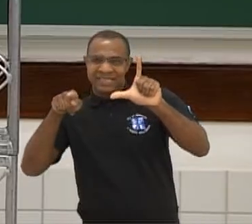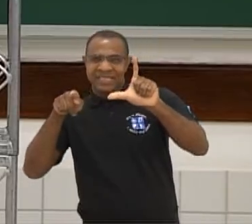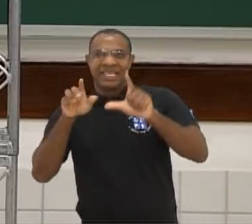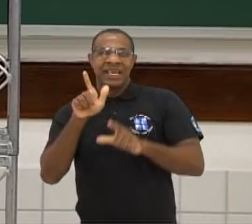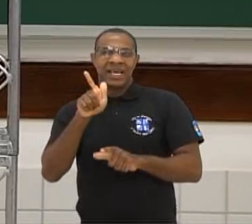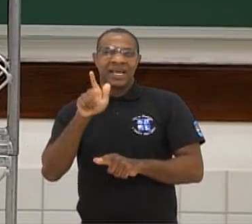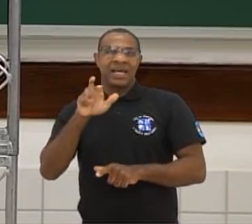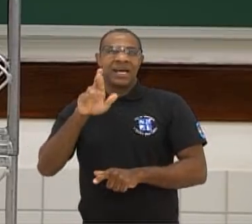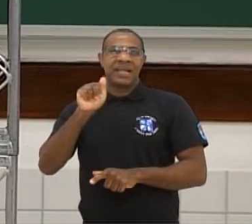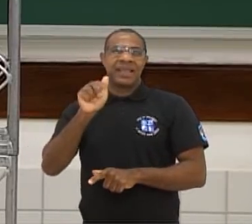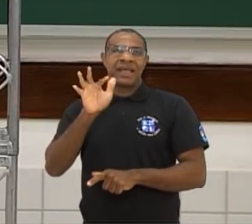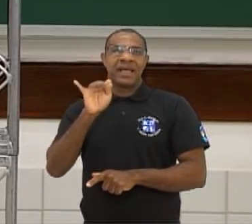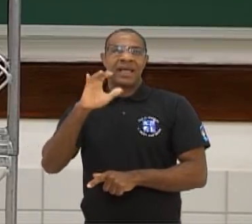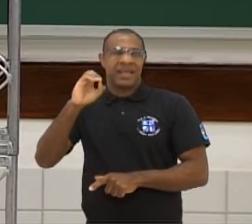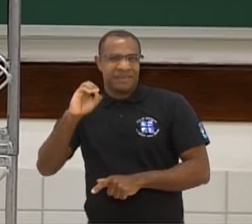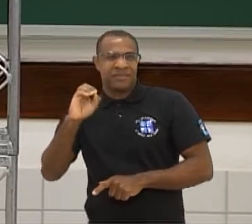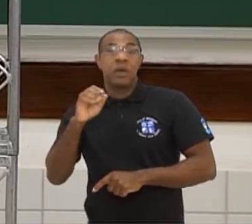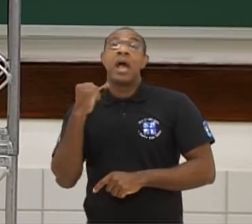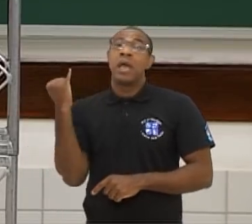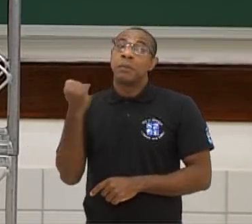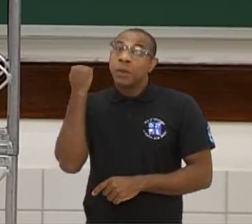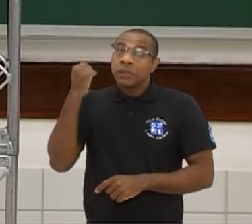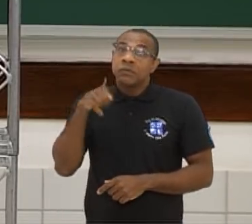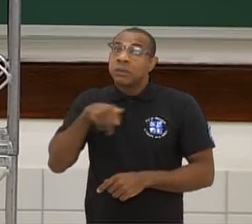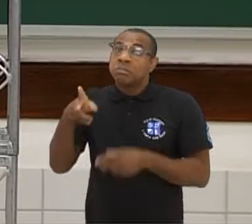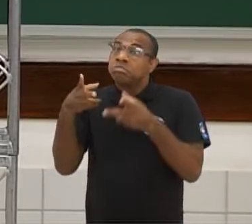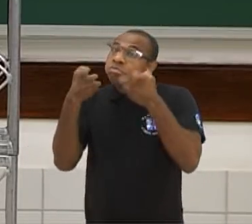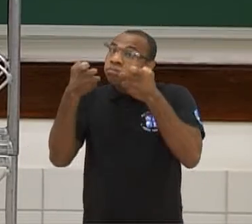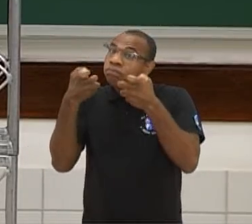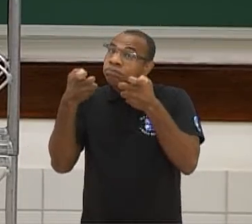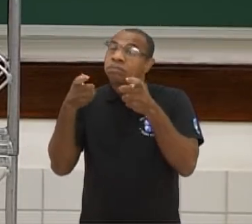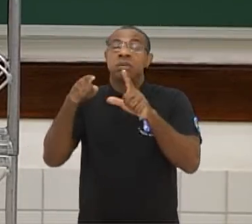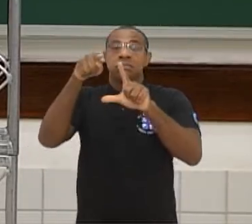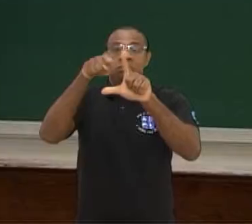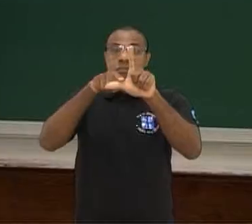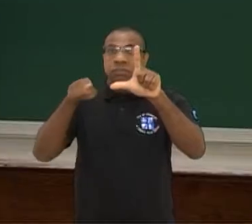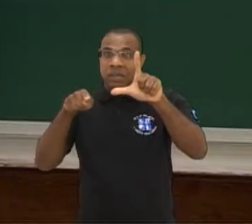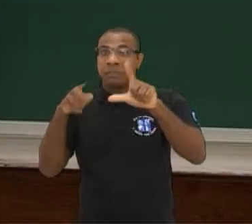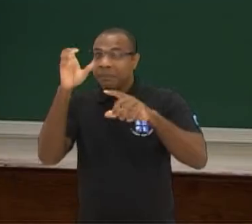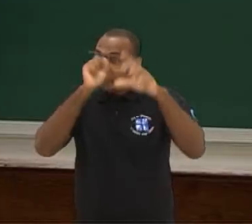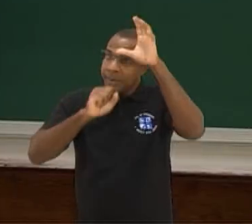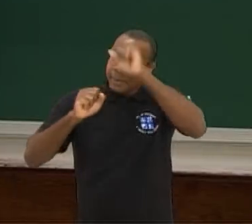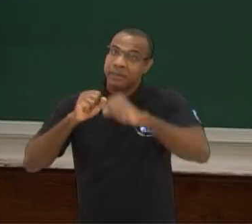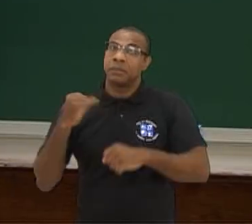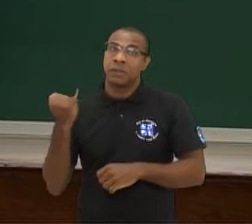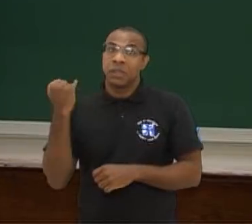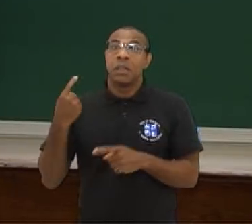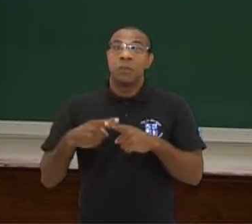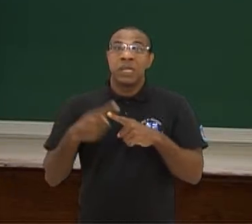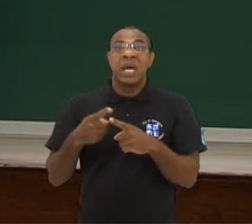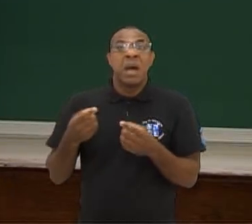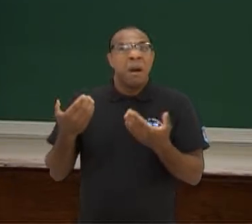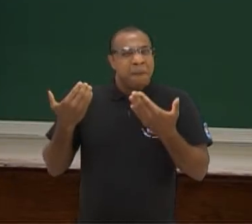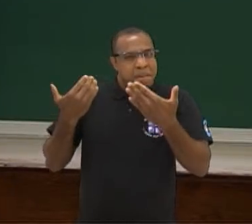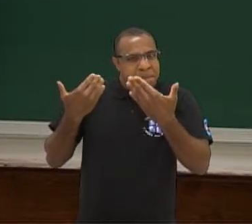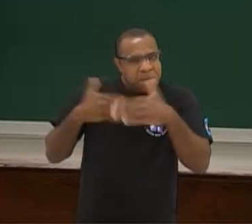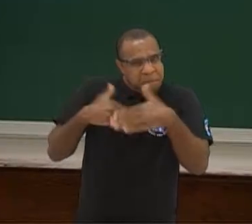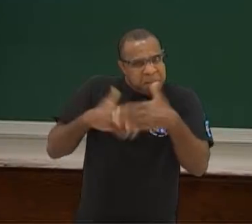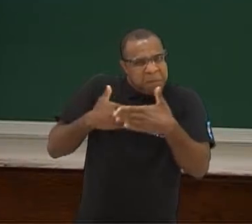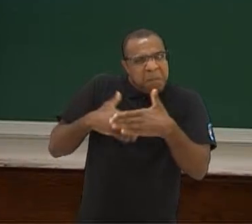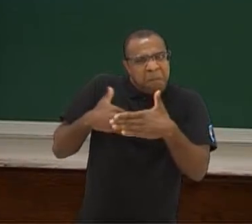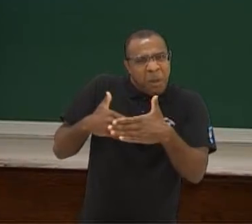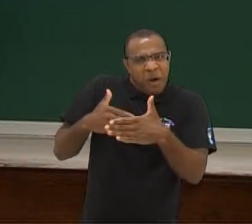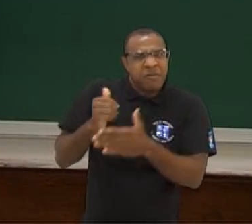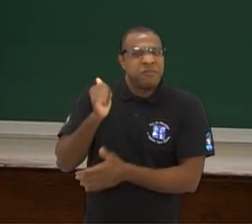importante que vocês já vão pegando essas manhas aí de analisar o gráfico, porque prova de vestibular, prova de Enem,